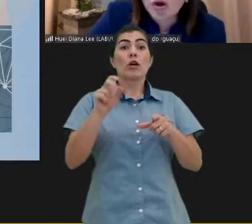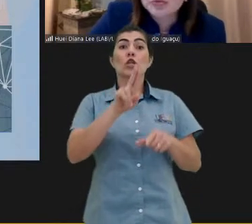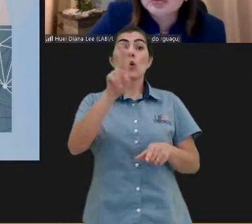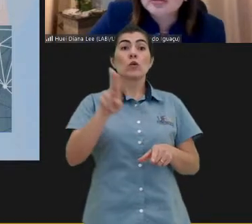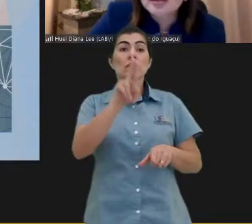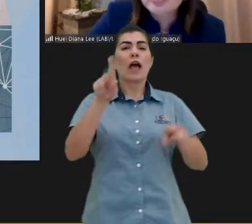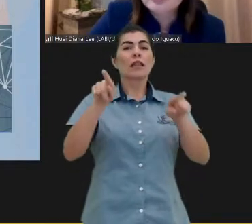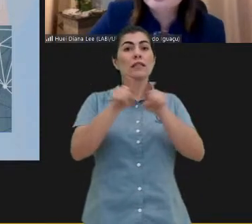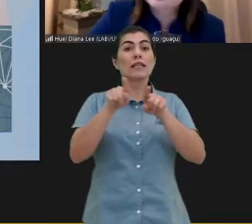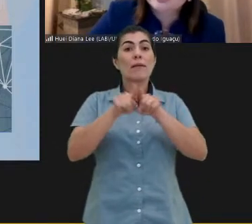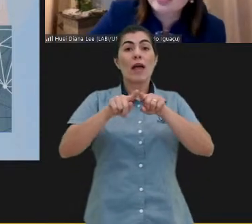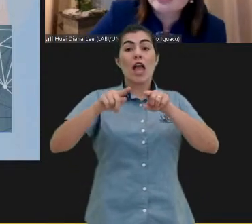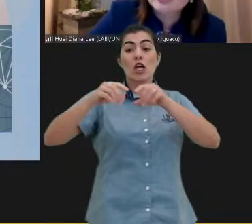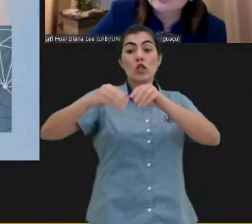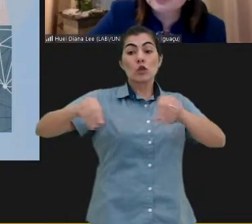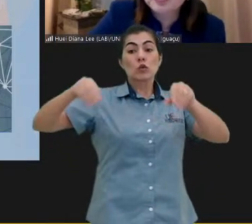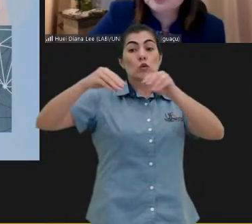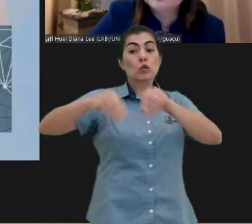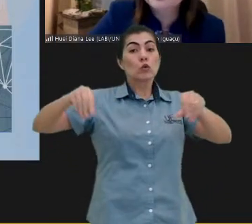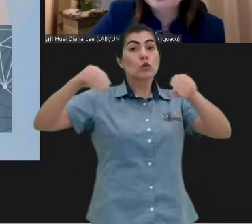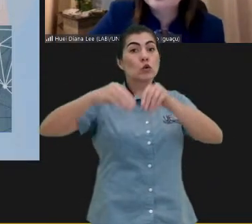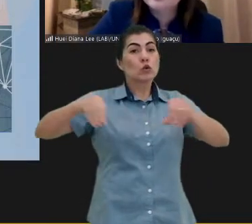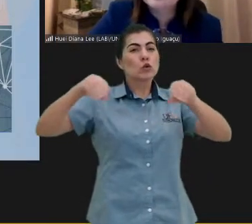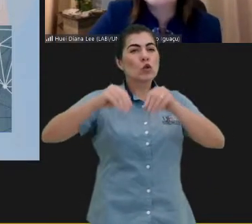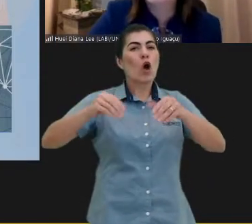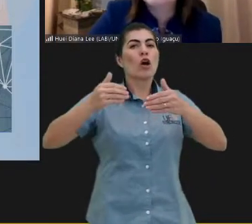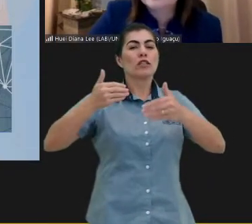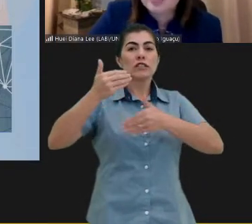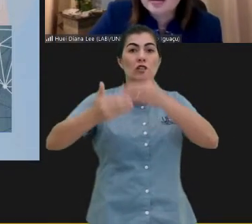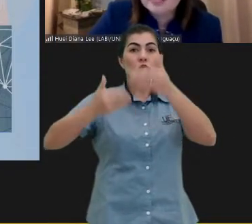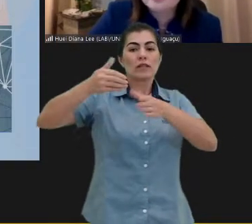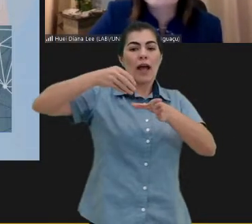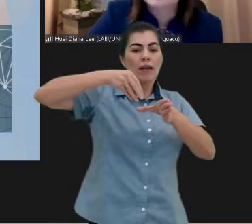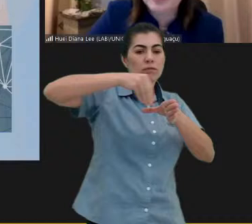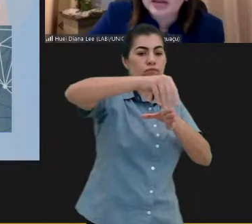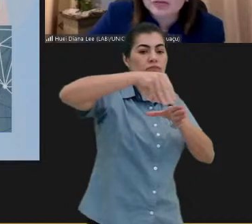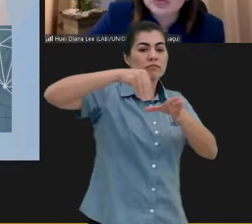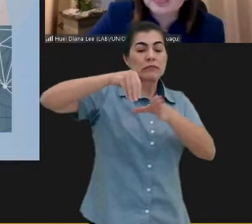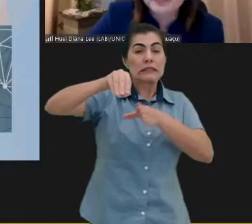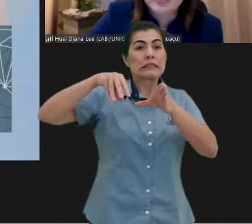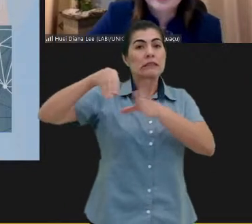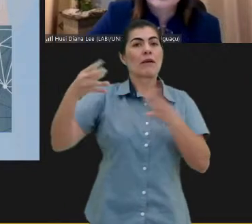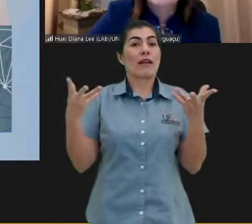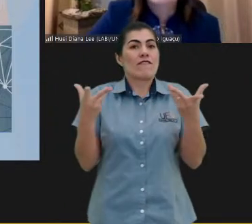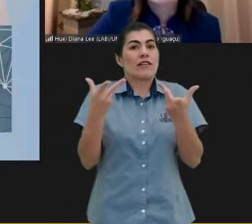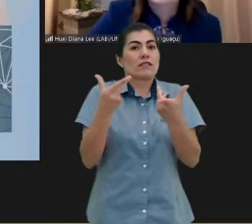analisar solo e ajudar no desenvolvimento de fertilizantes mais eficientes e mais baratos.